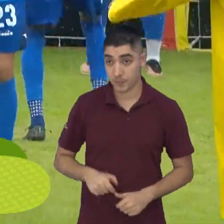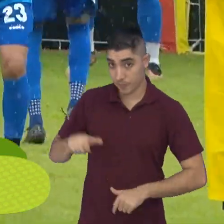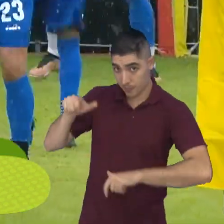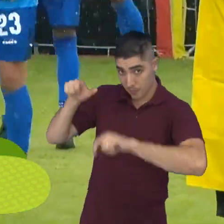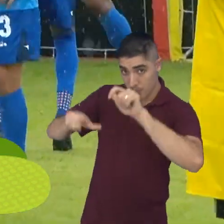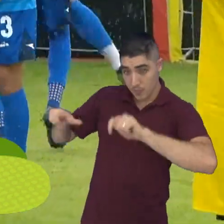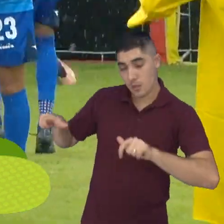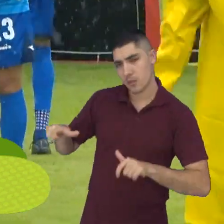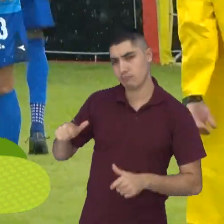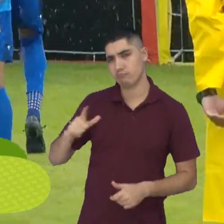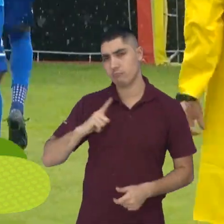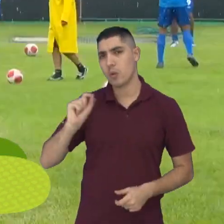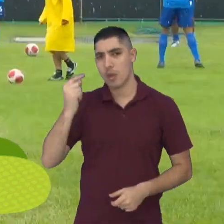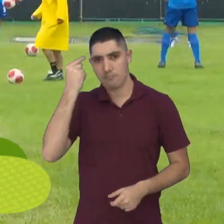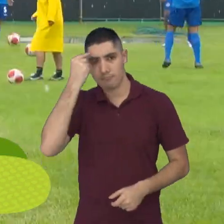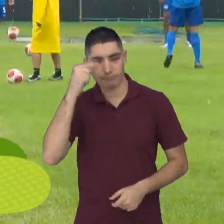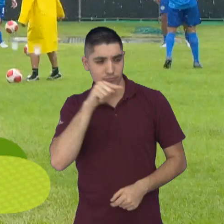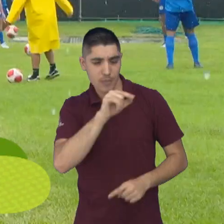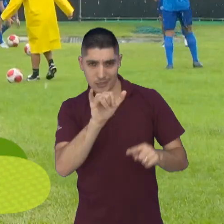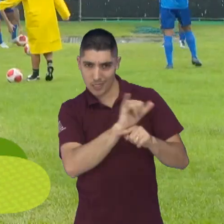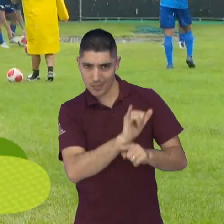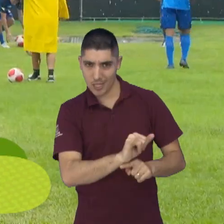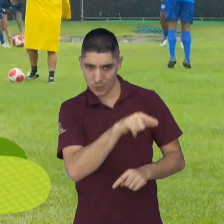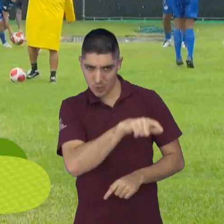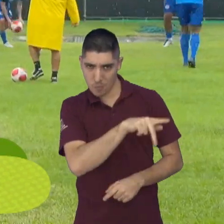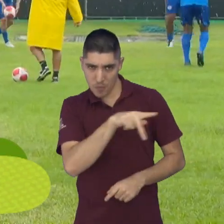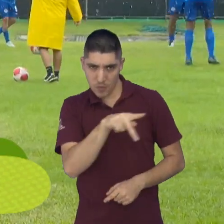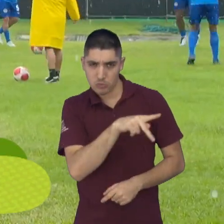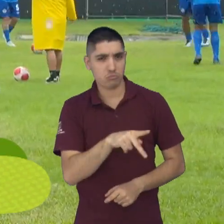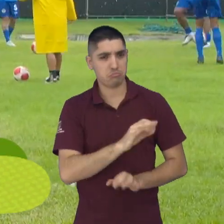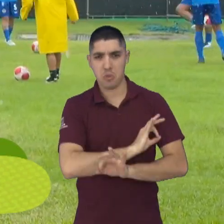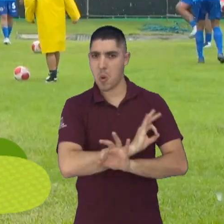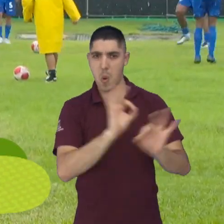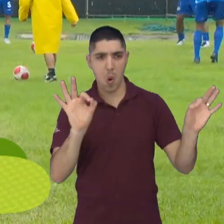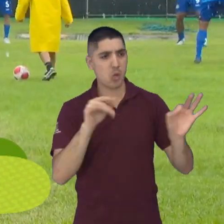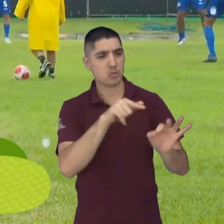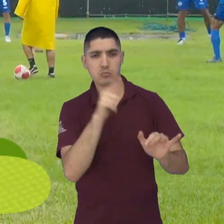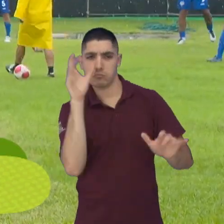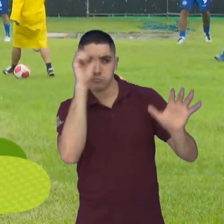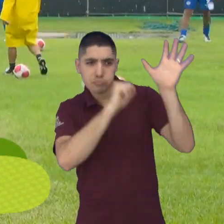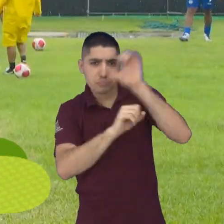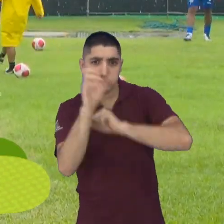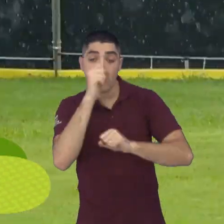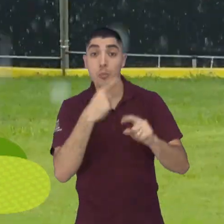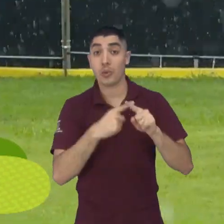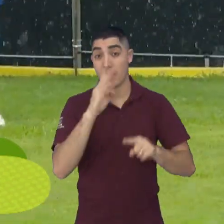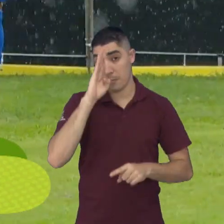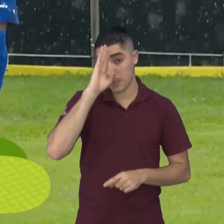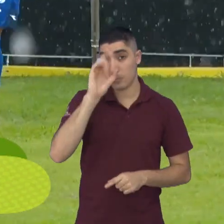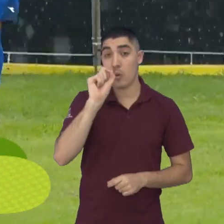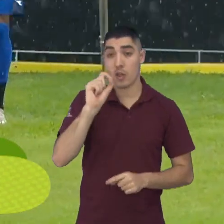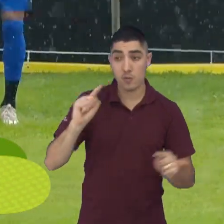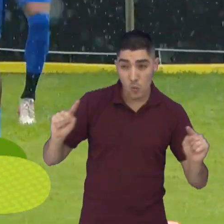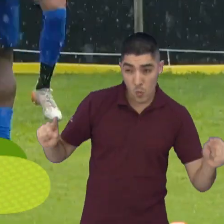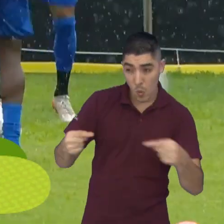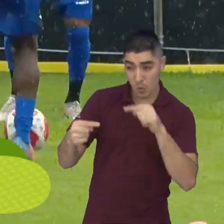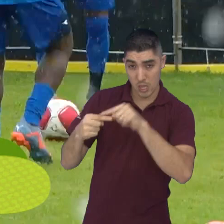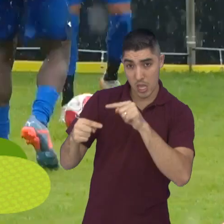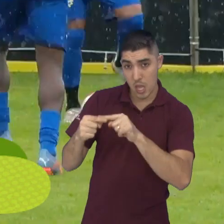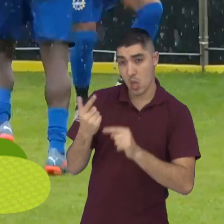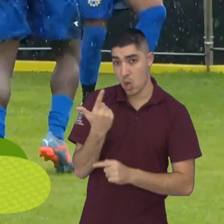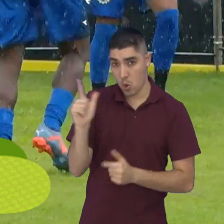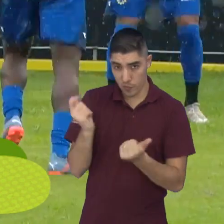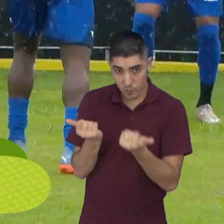de Ricardo vem funcionando. O foco na partida e o estudo dos adversários são os pontos fortes para minimizar o fato de